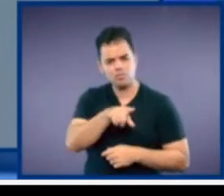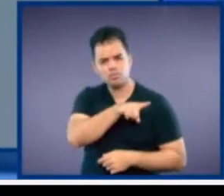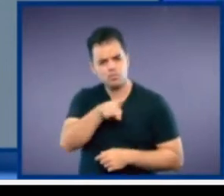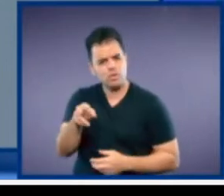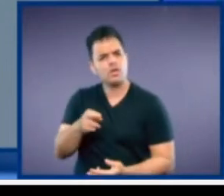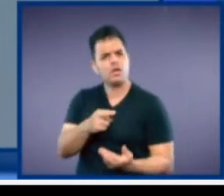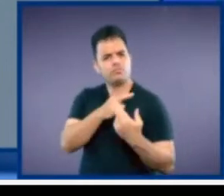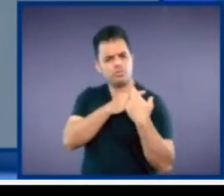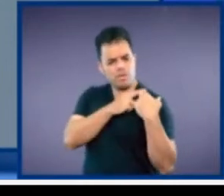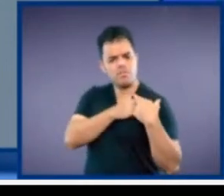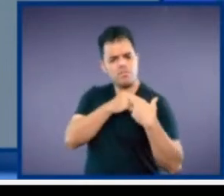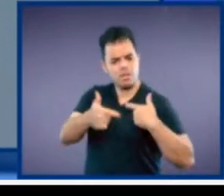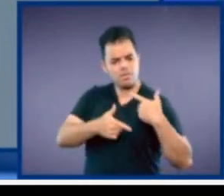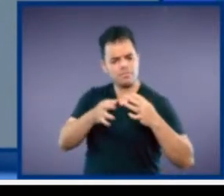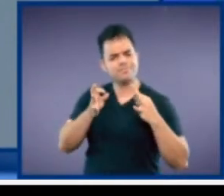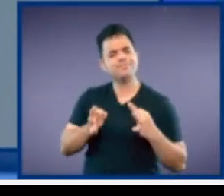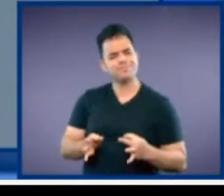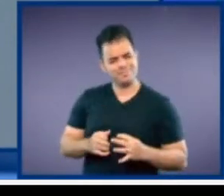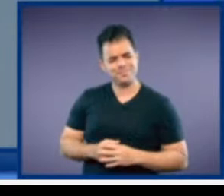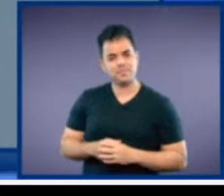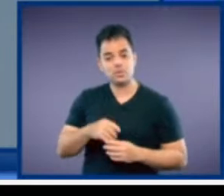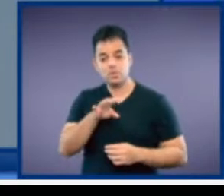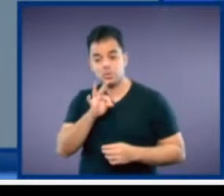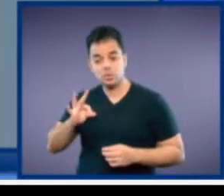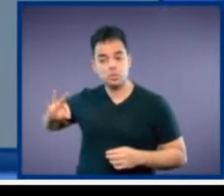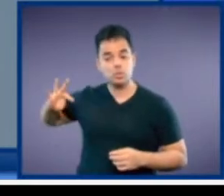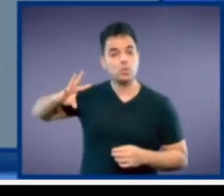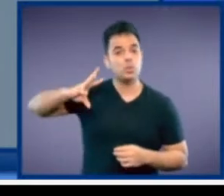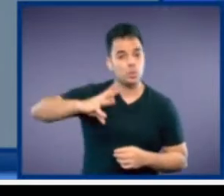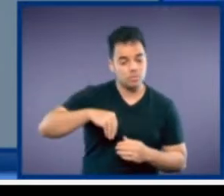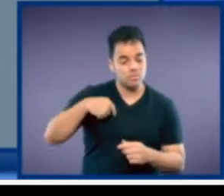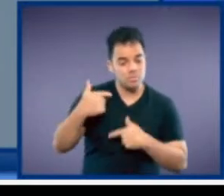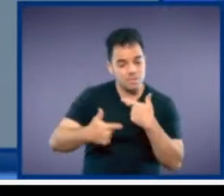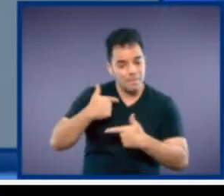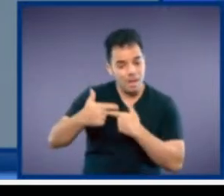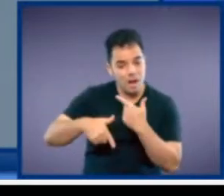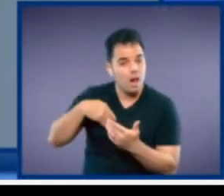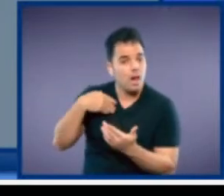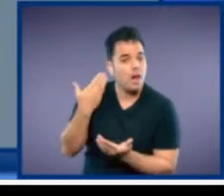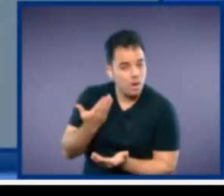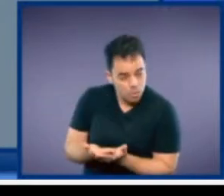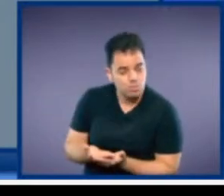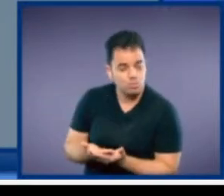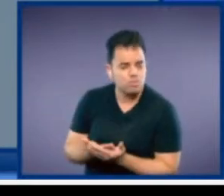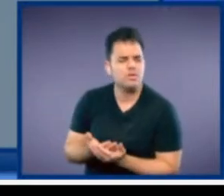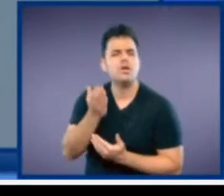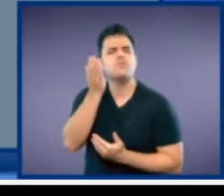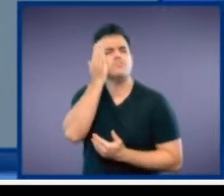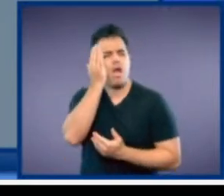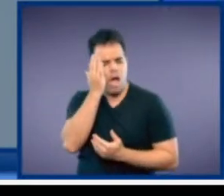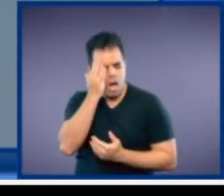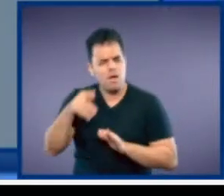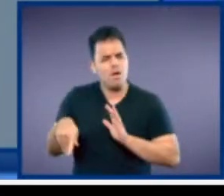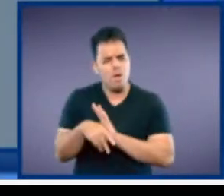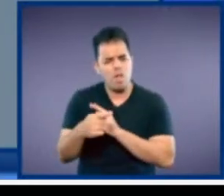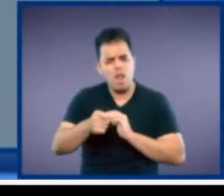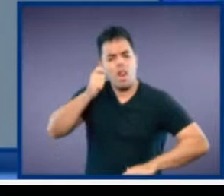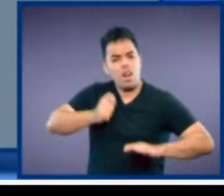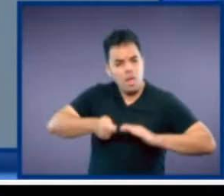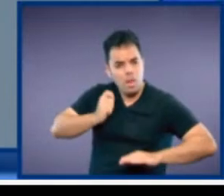responsabilidade. Todos os que trabalharam por esse feito aqui hoje bem sabem como esse leilão não é